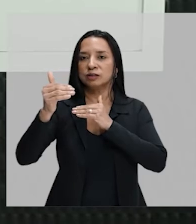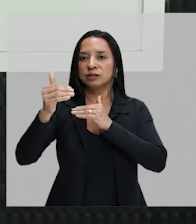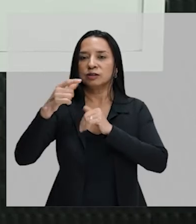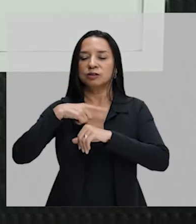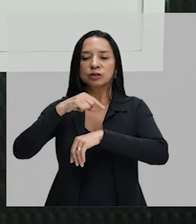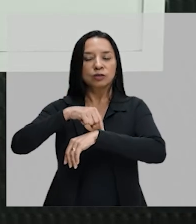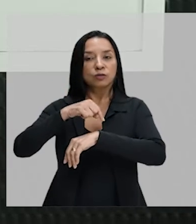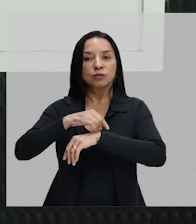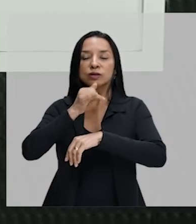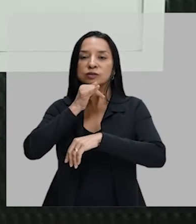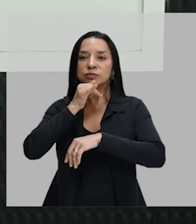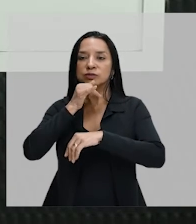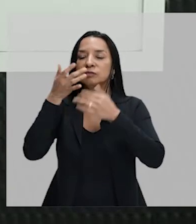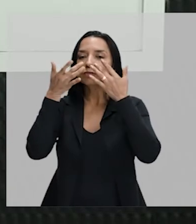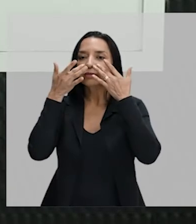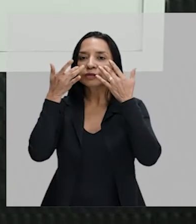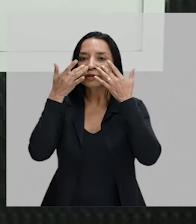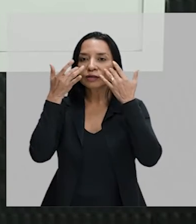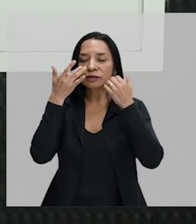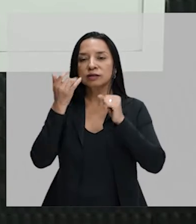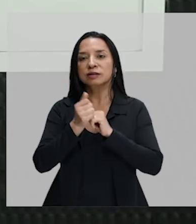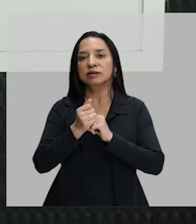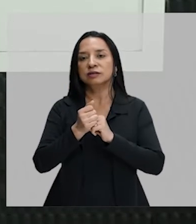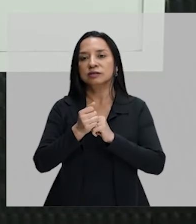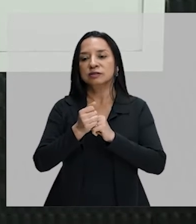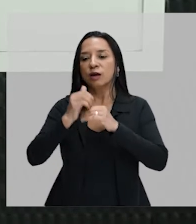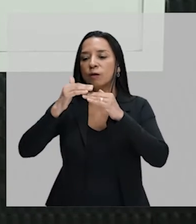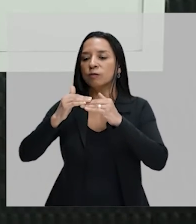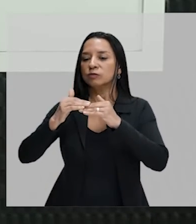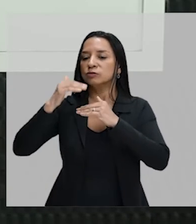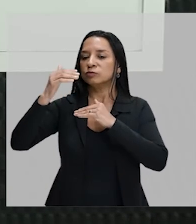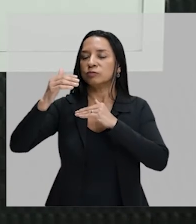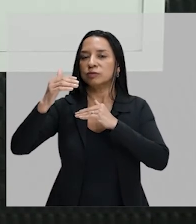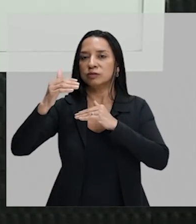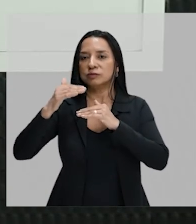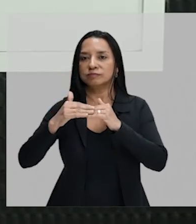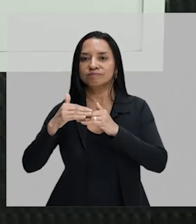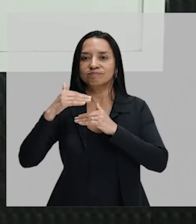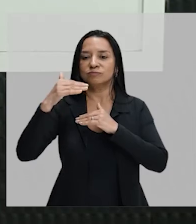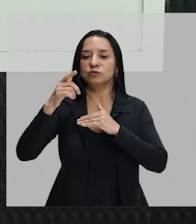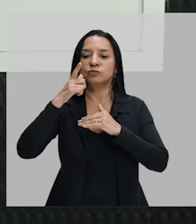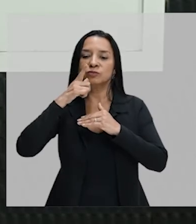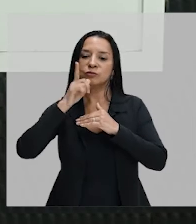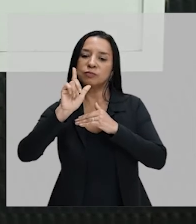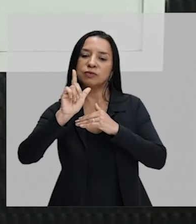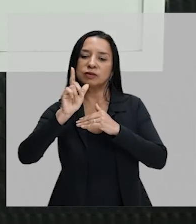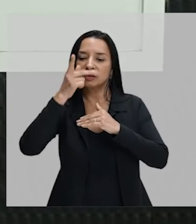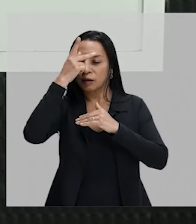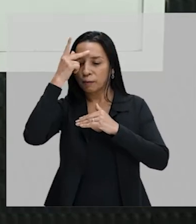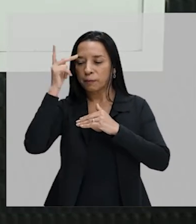exemplo, que a arte ela supera, tá, o seu criador.